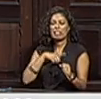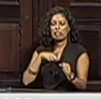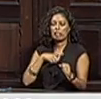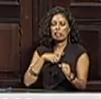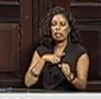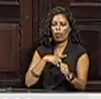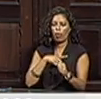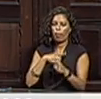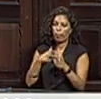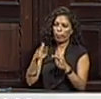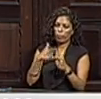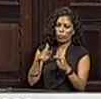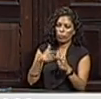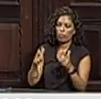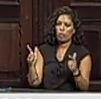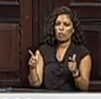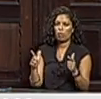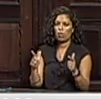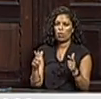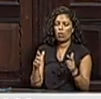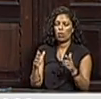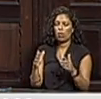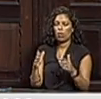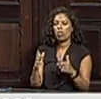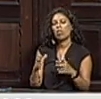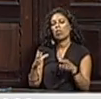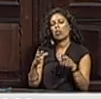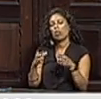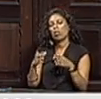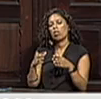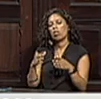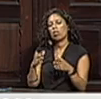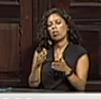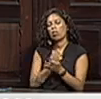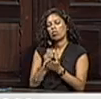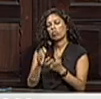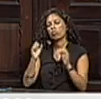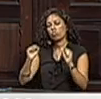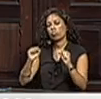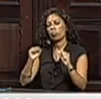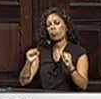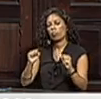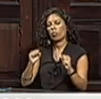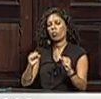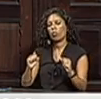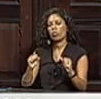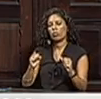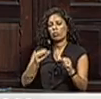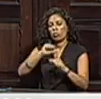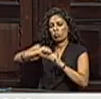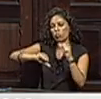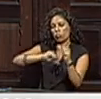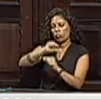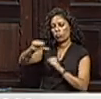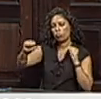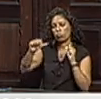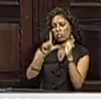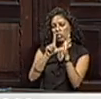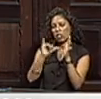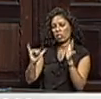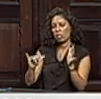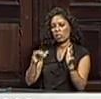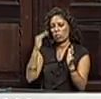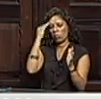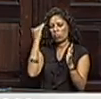o piso venha a ser desrespeitado no âmbito do Estado do Rio de Janeiro. Então, a gente faz esse